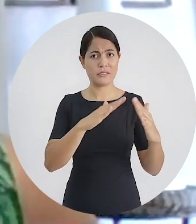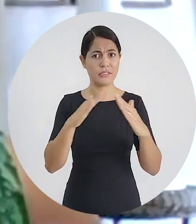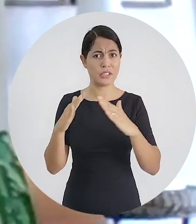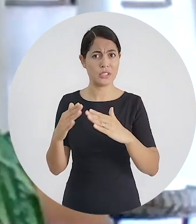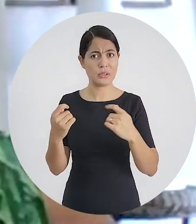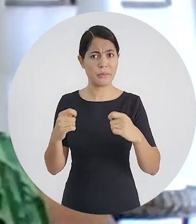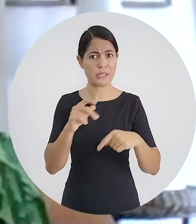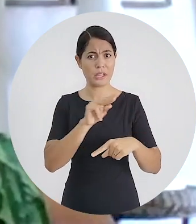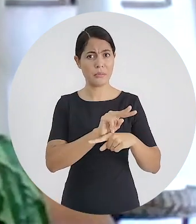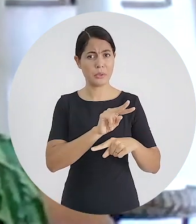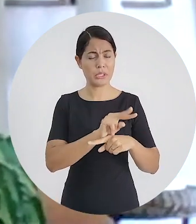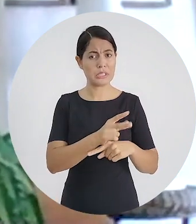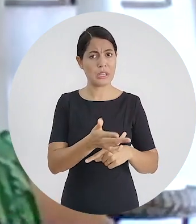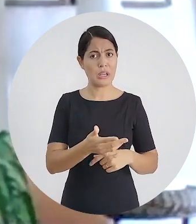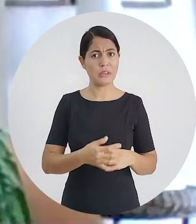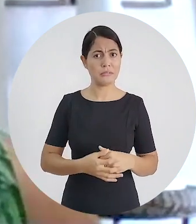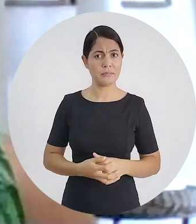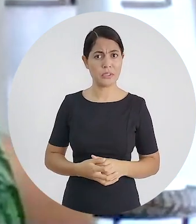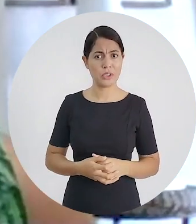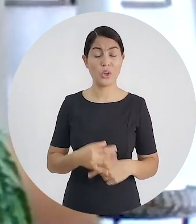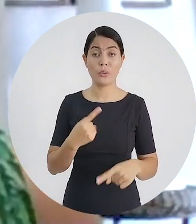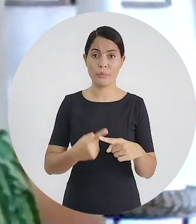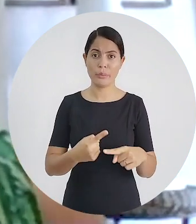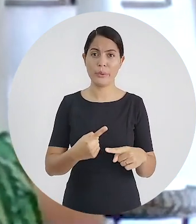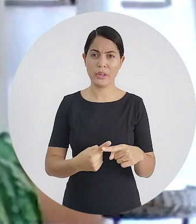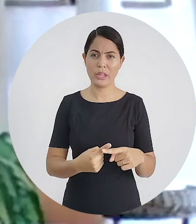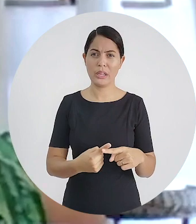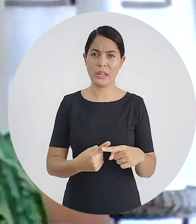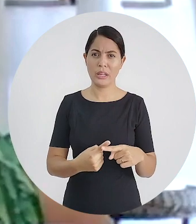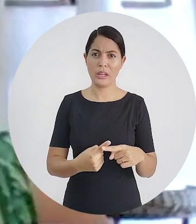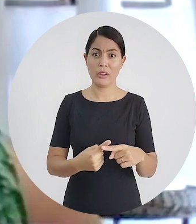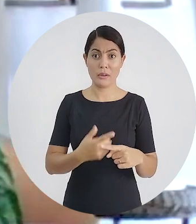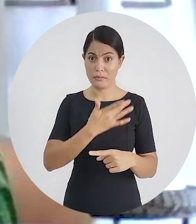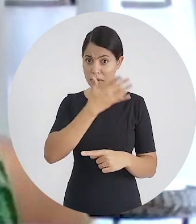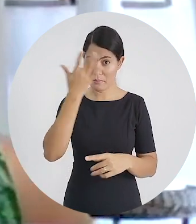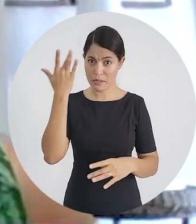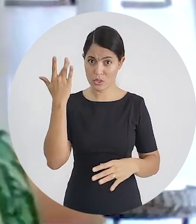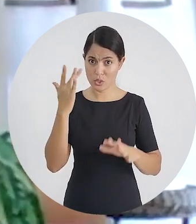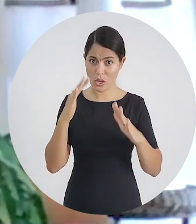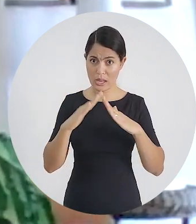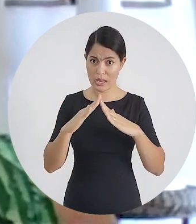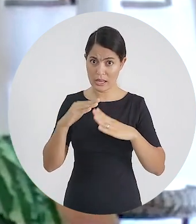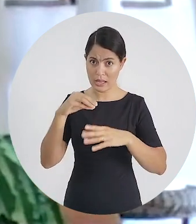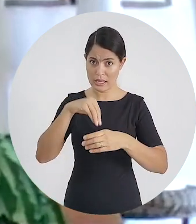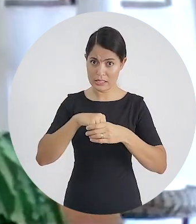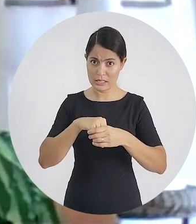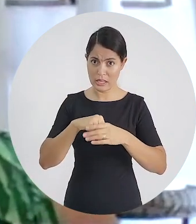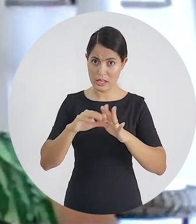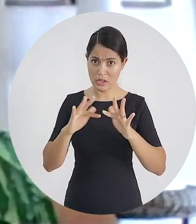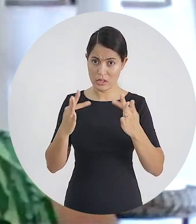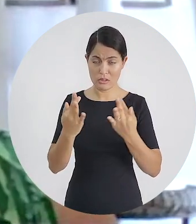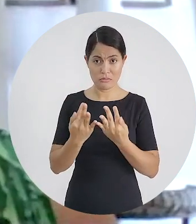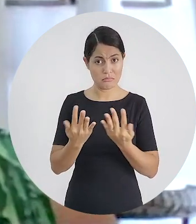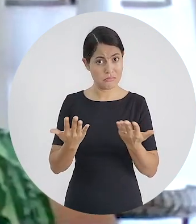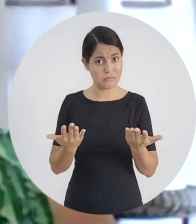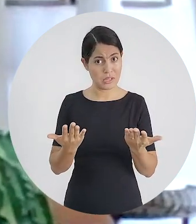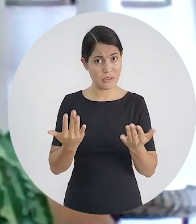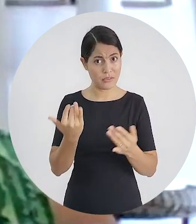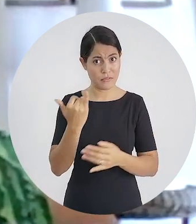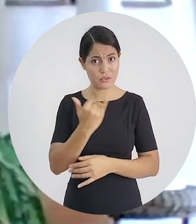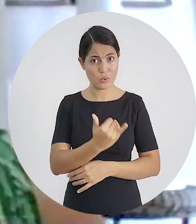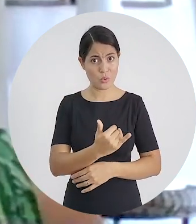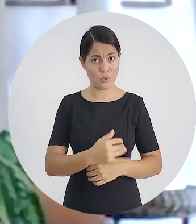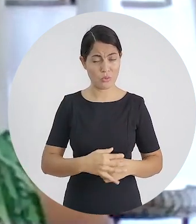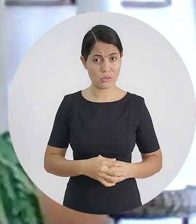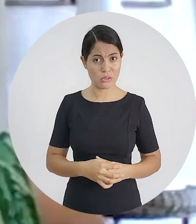deveria estar também cuidando. Porque me parece que foi noticiado o fato por alguém de dentro de casa.